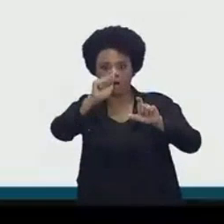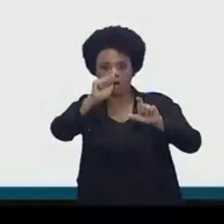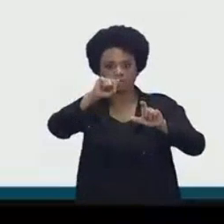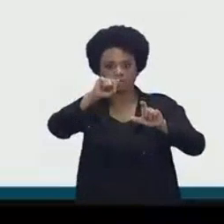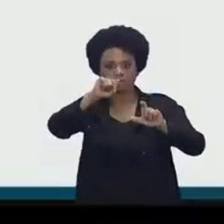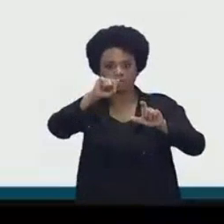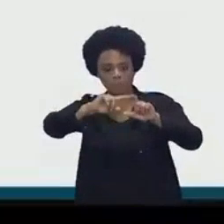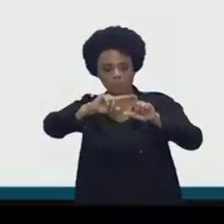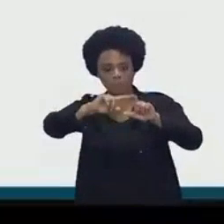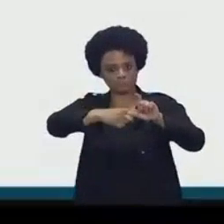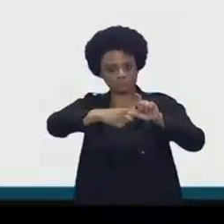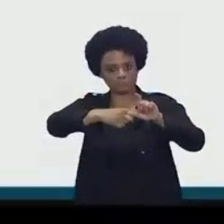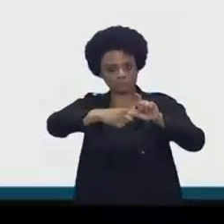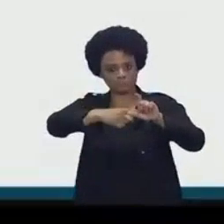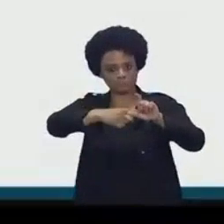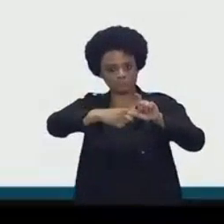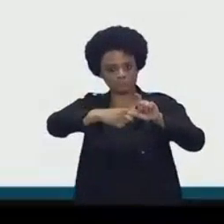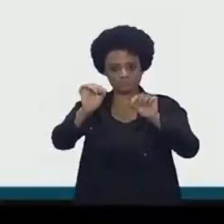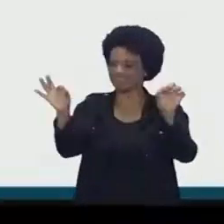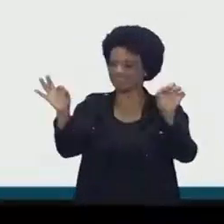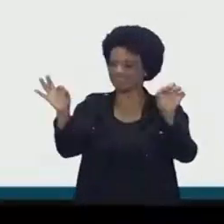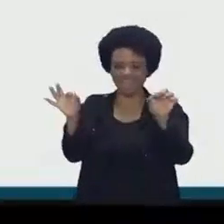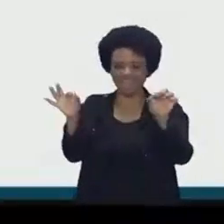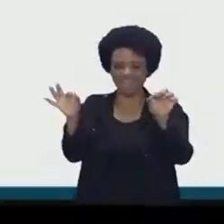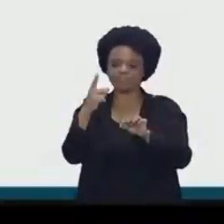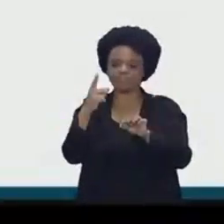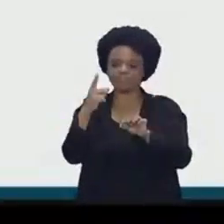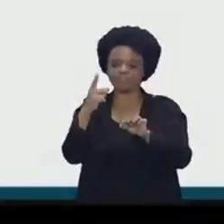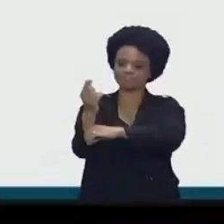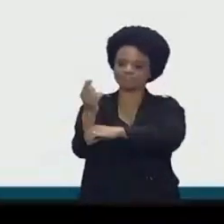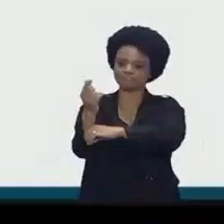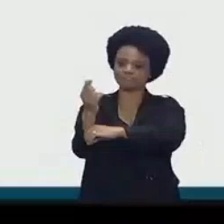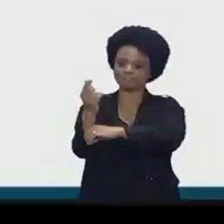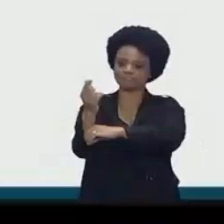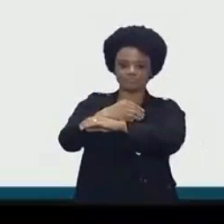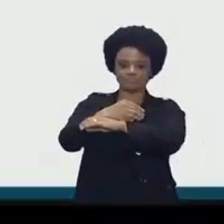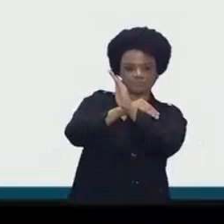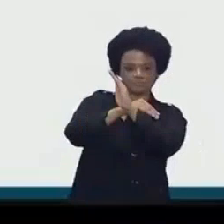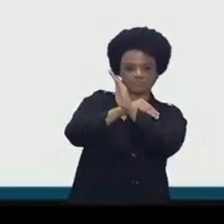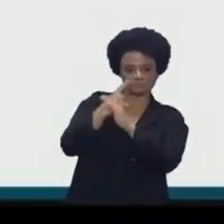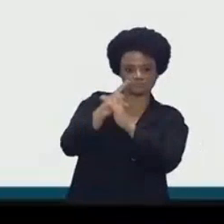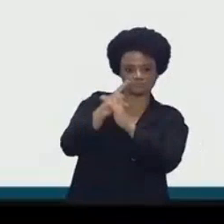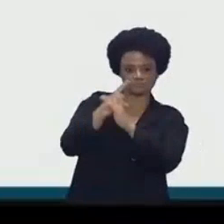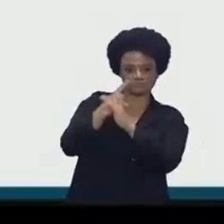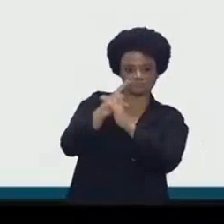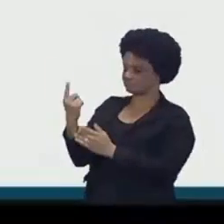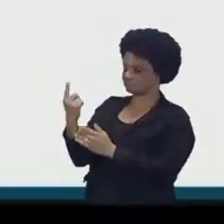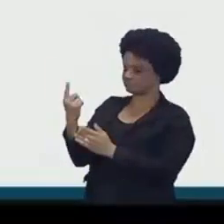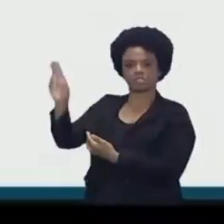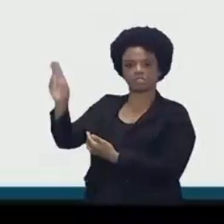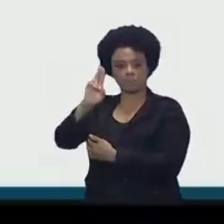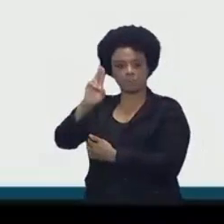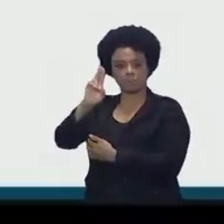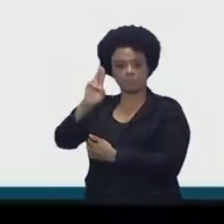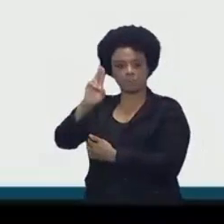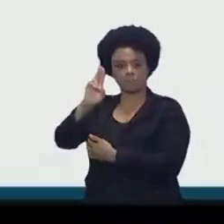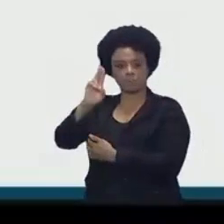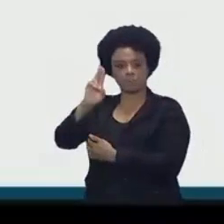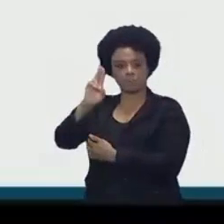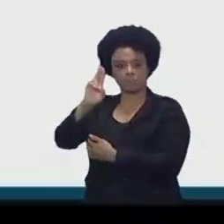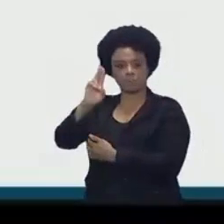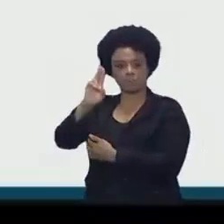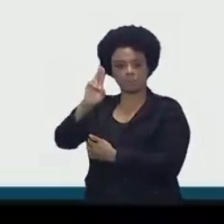gráficos que vão ser pedidos para você fazer, né? Então, esse é o kit que a gente utilizou. Nós utilizamos um kit da